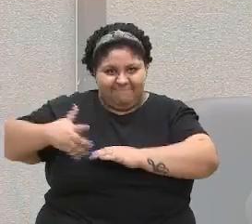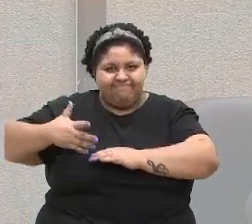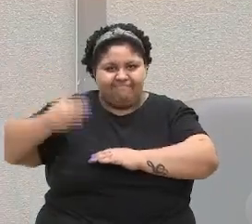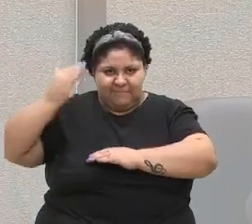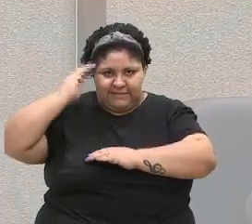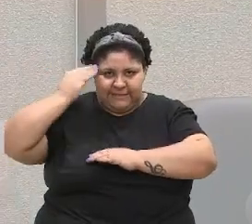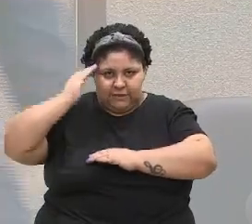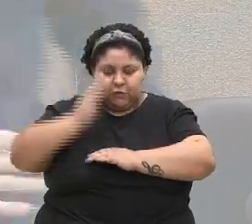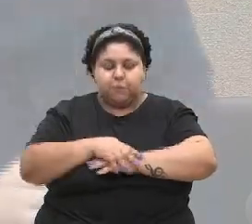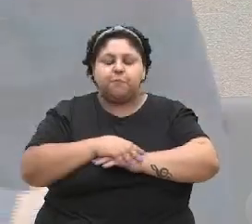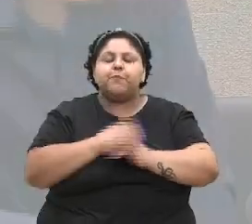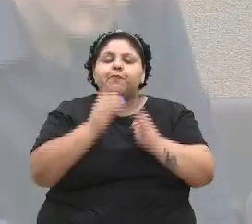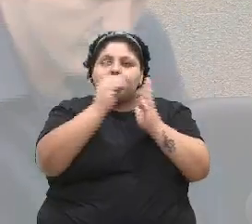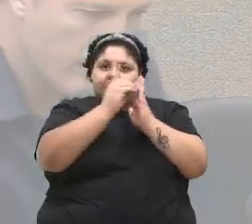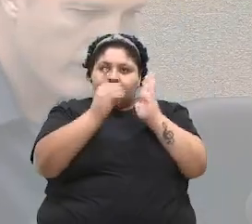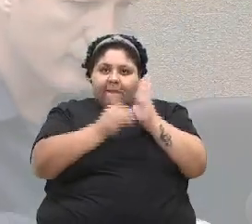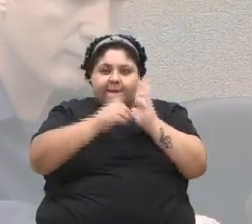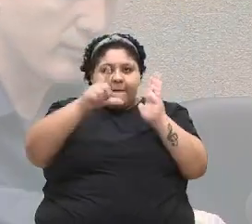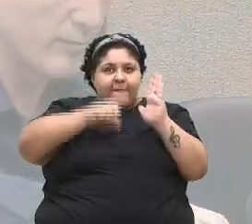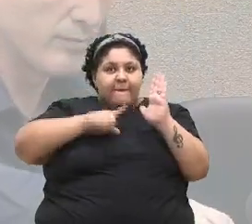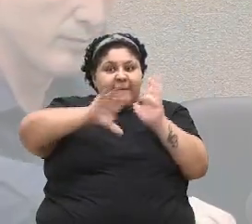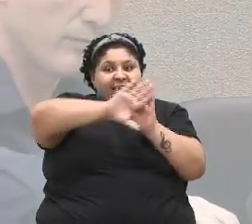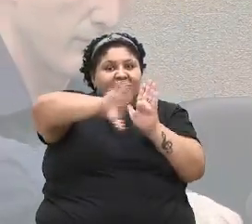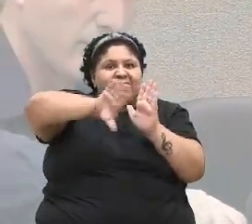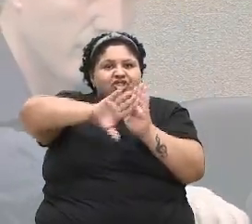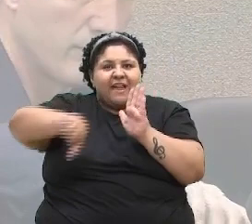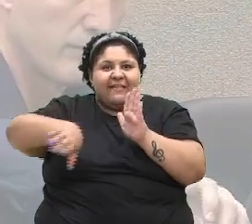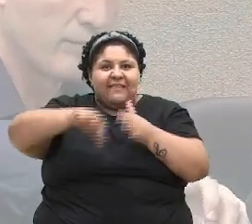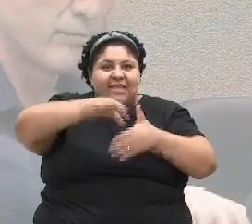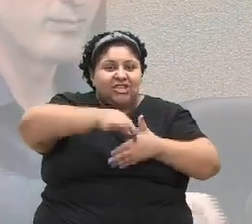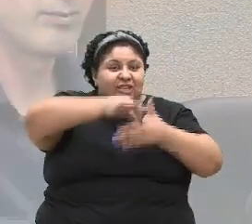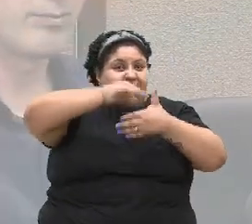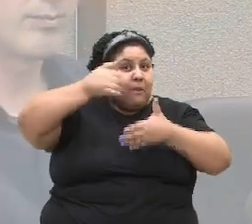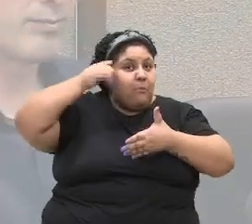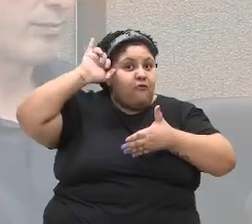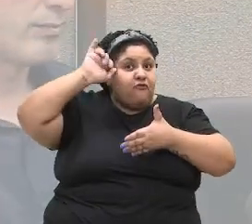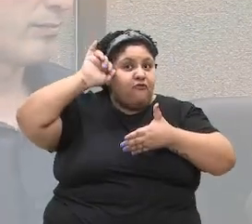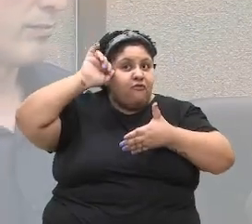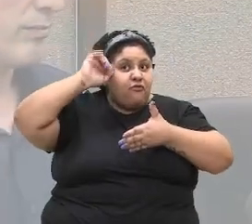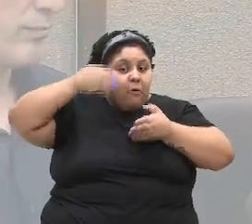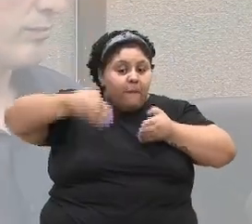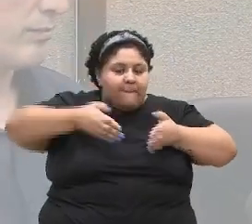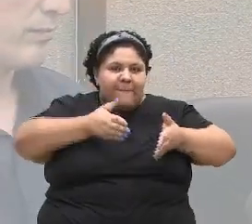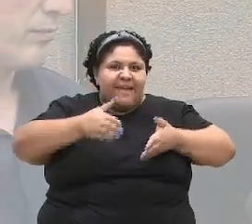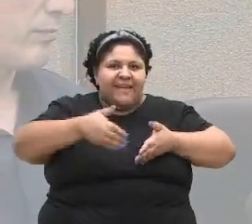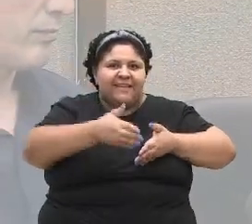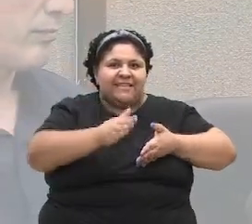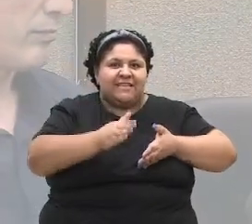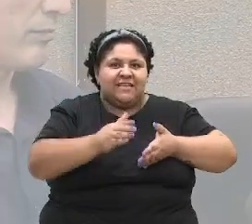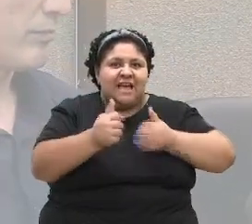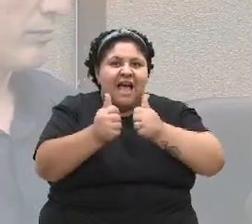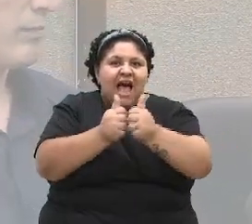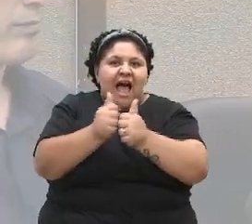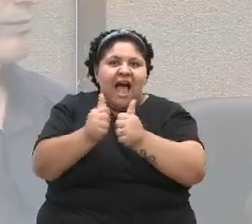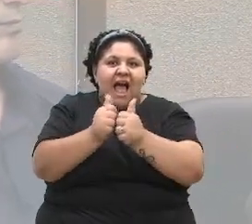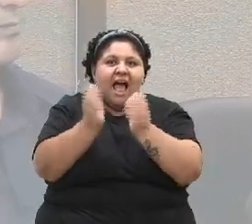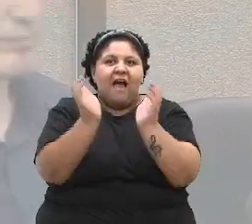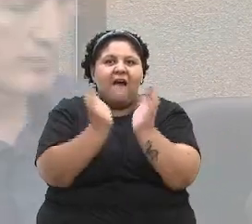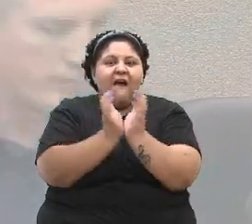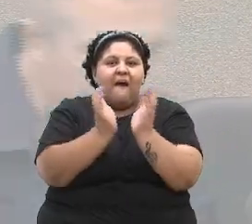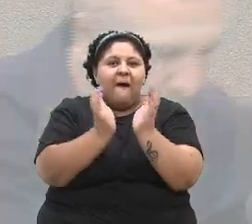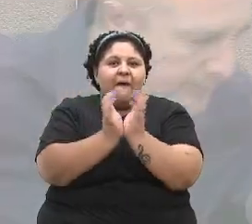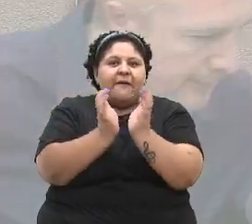a retirada de itens como carne bovina, peixes, arroz, massa,